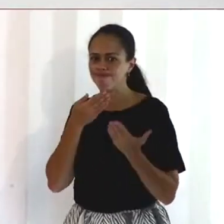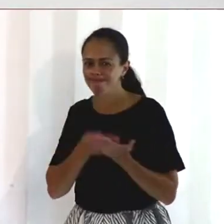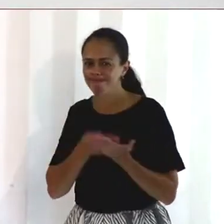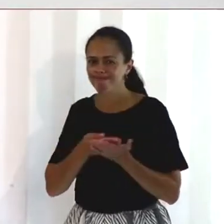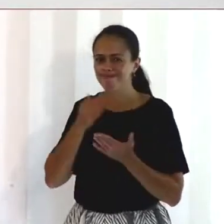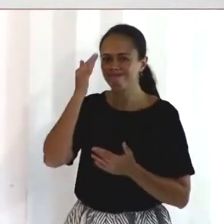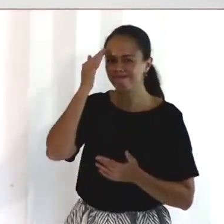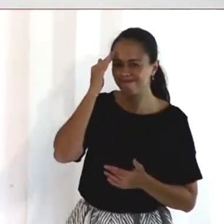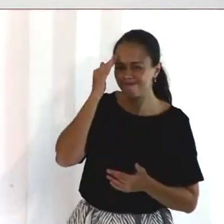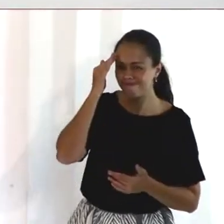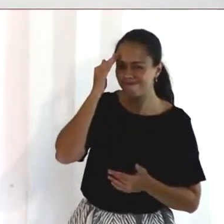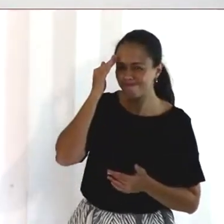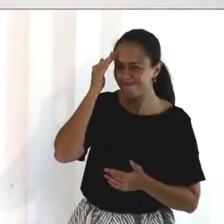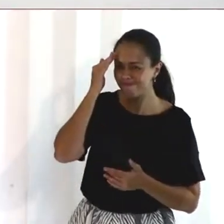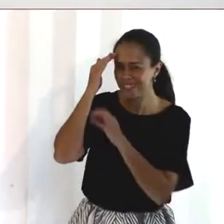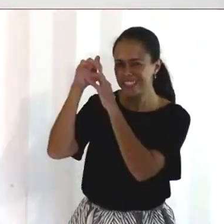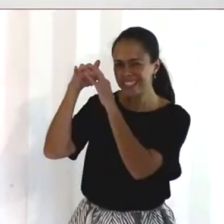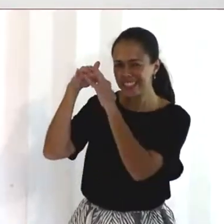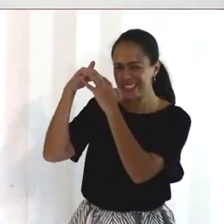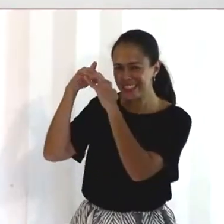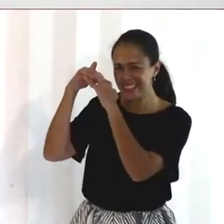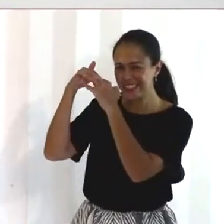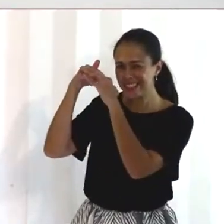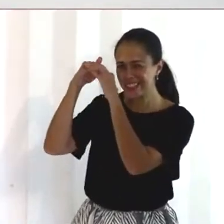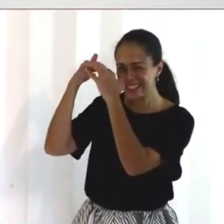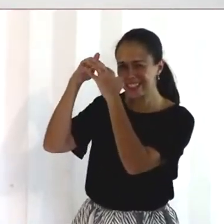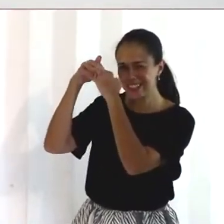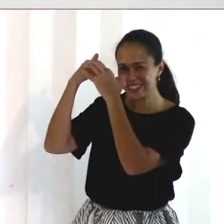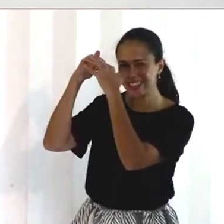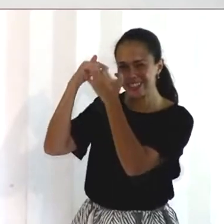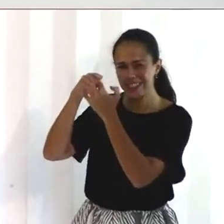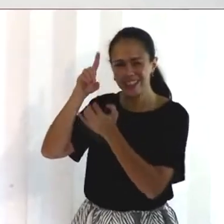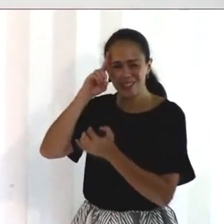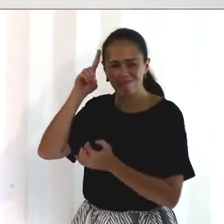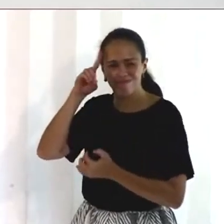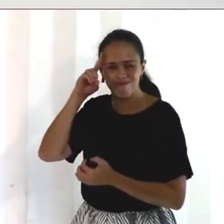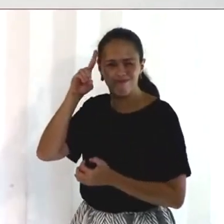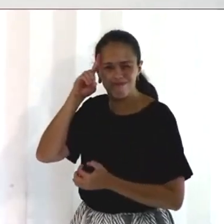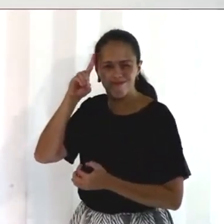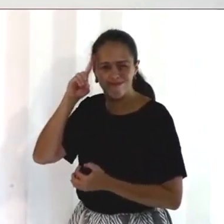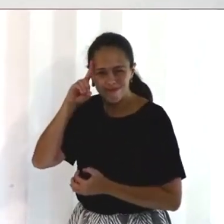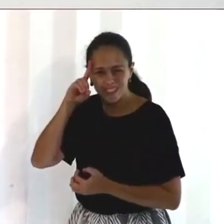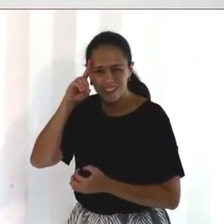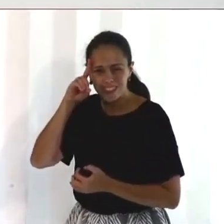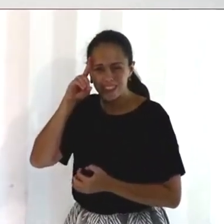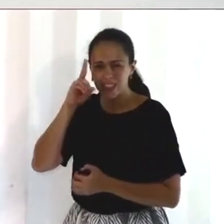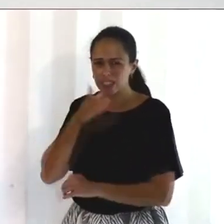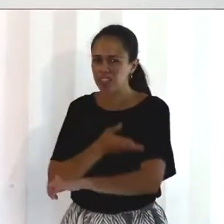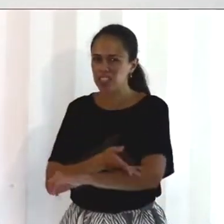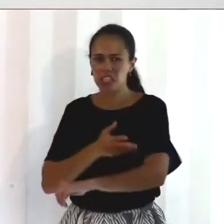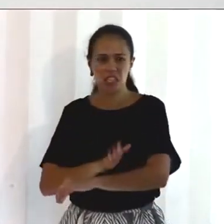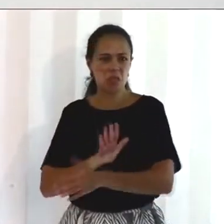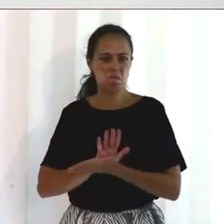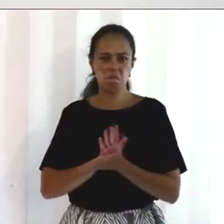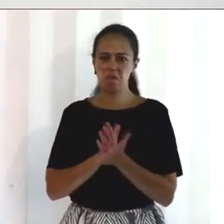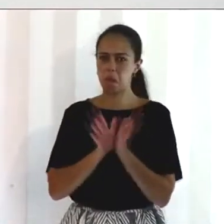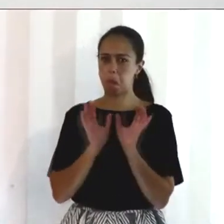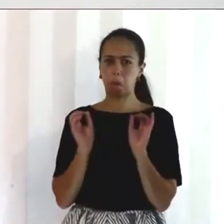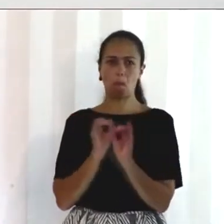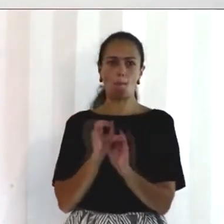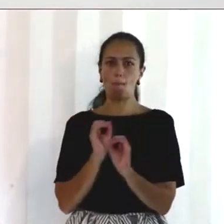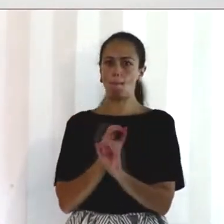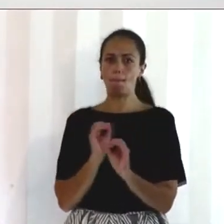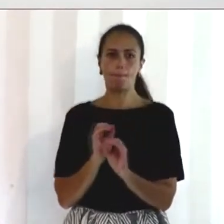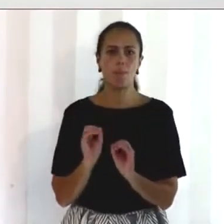Deus. Guardar a palavra de Deus. Viver pela palavra de Deus. É isso que Paulo